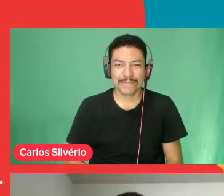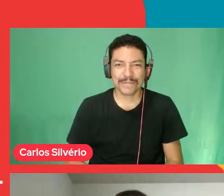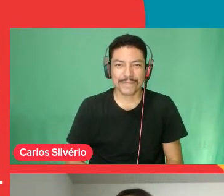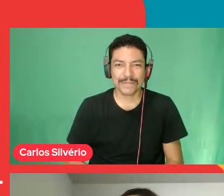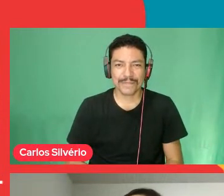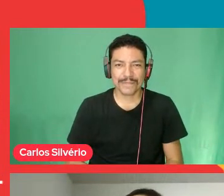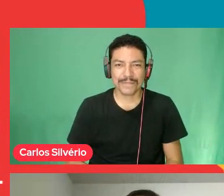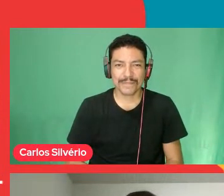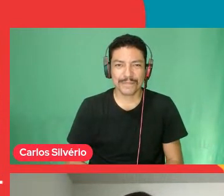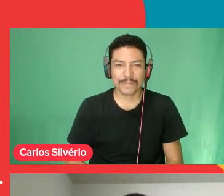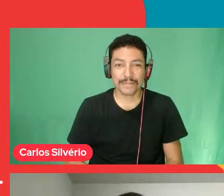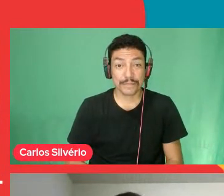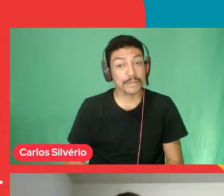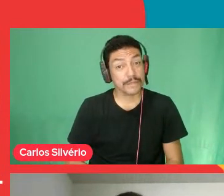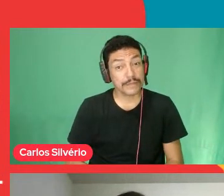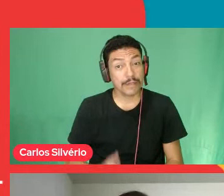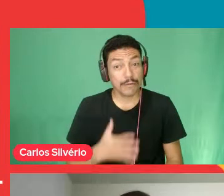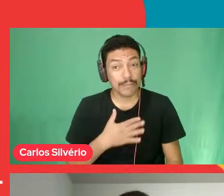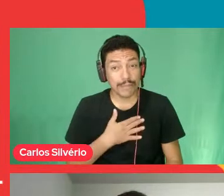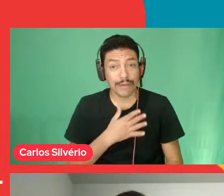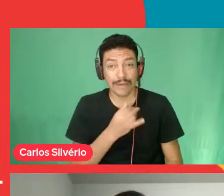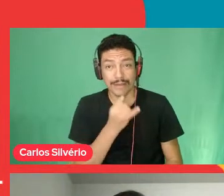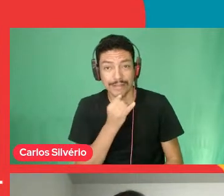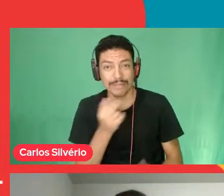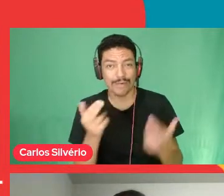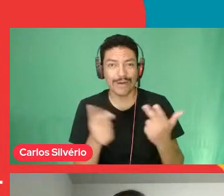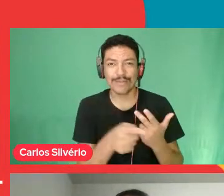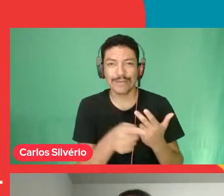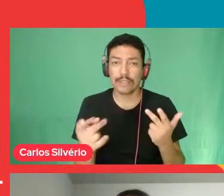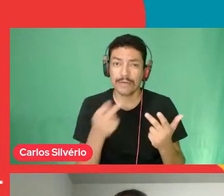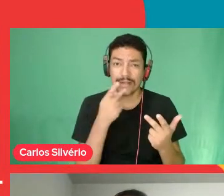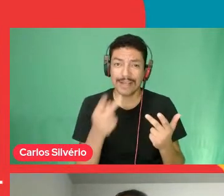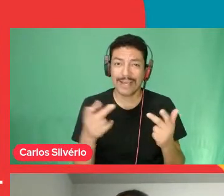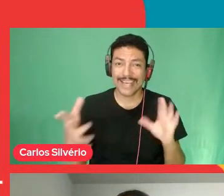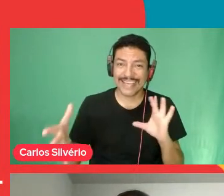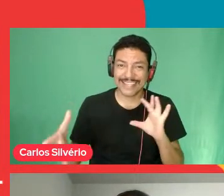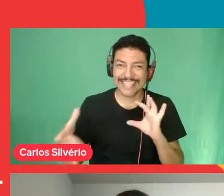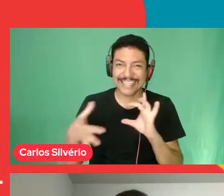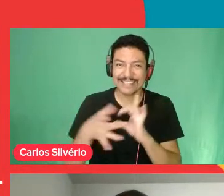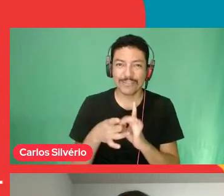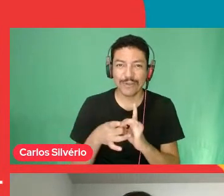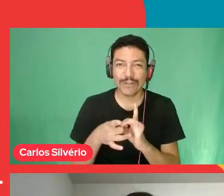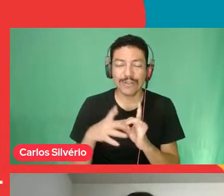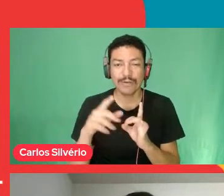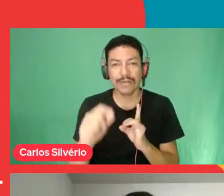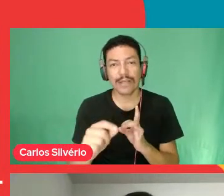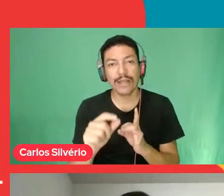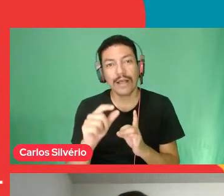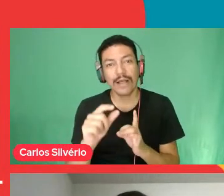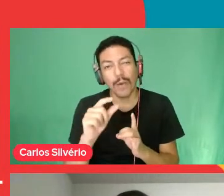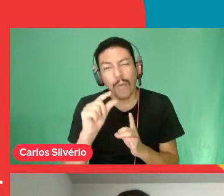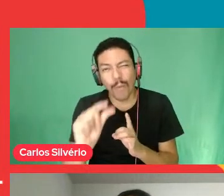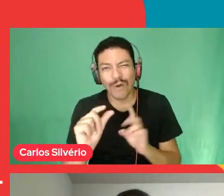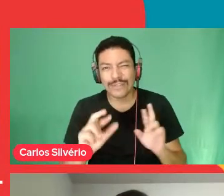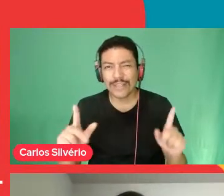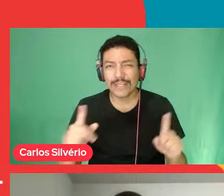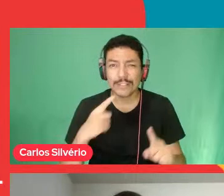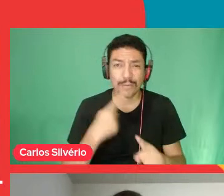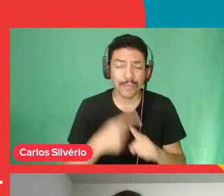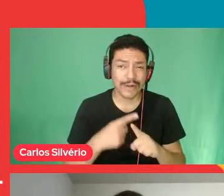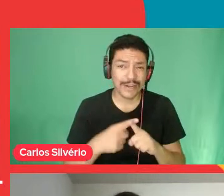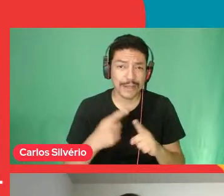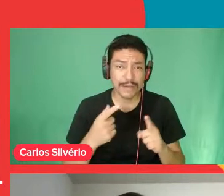Já o meu caso, como vocês falaram, intersecciona aí um pouco, mas é um pouquinho diferente, porque, assim,